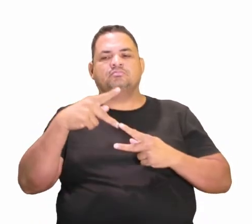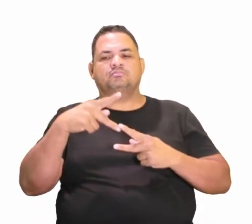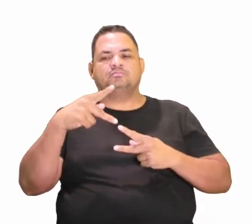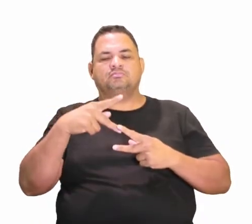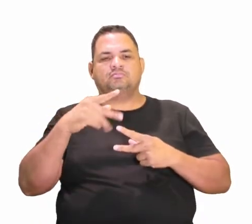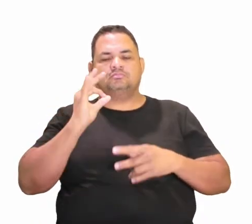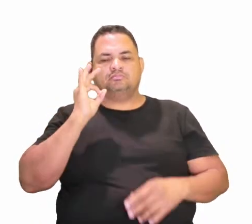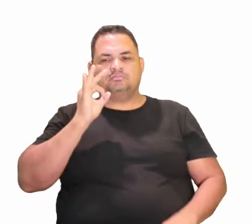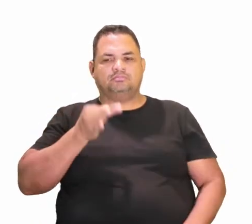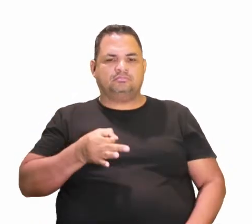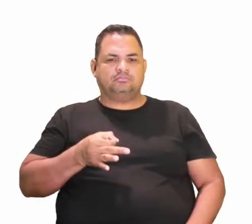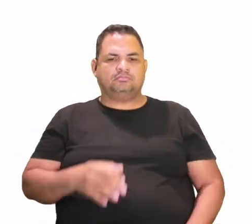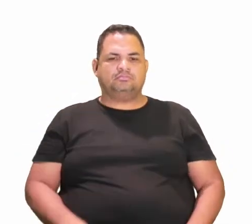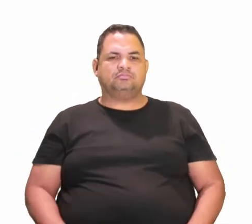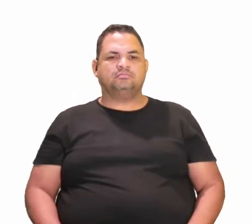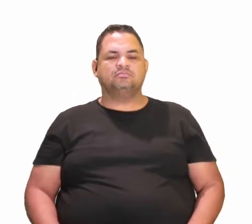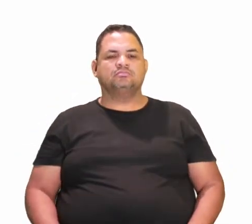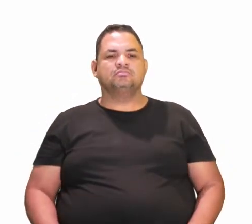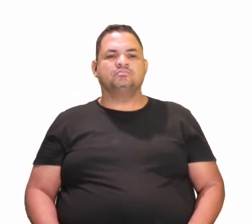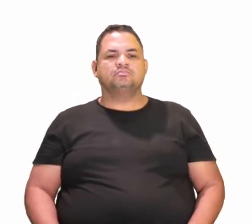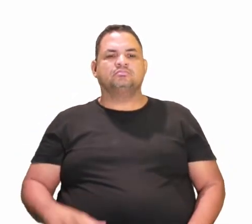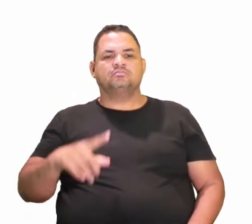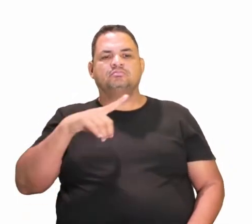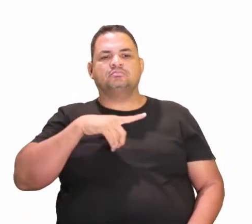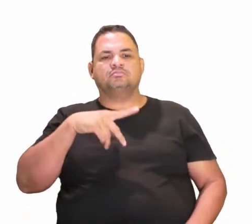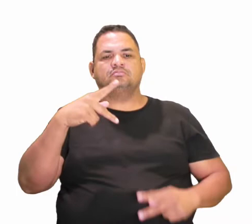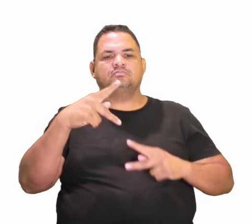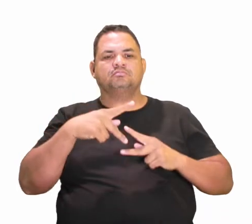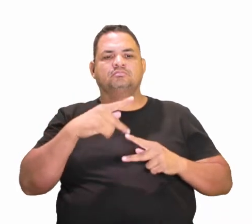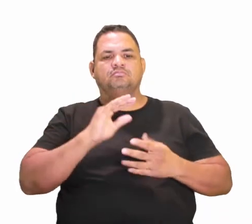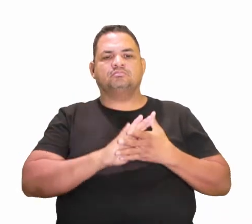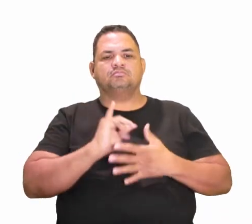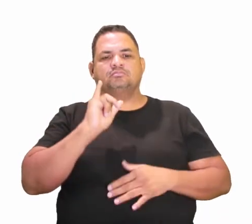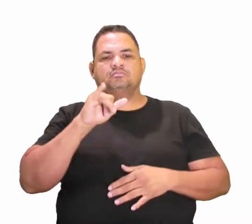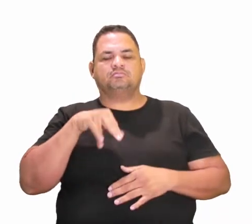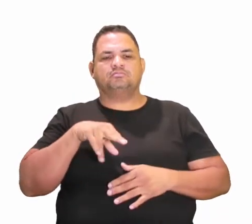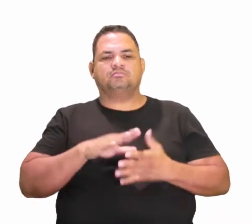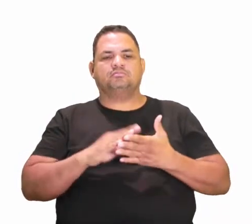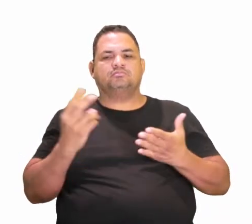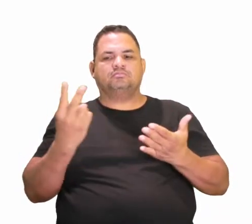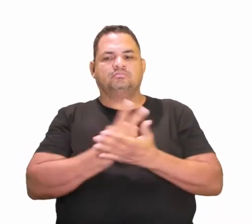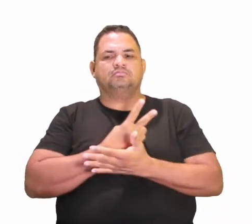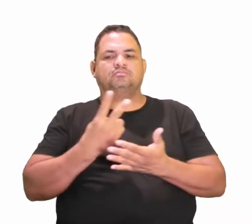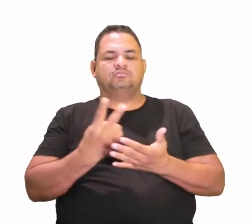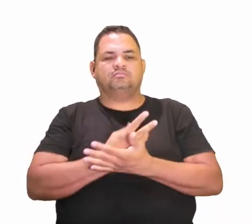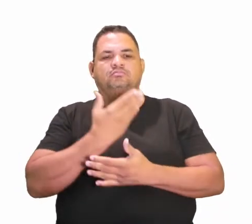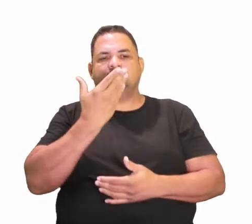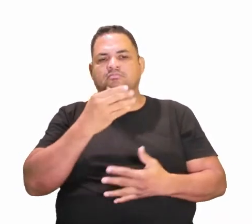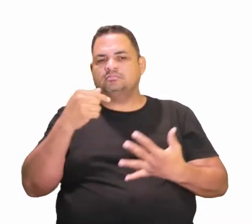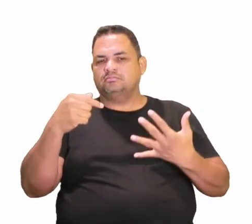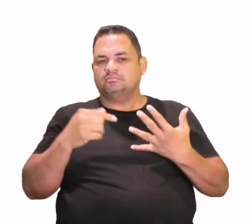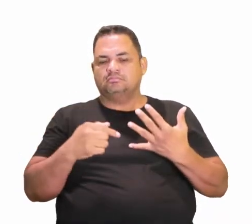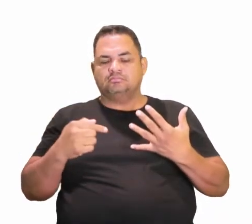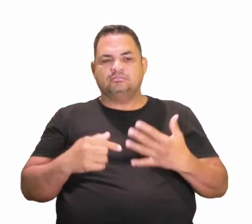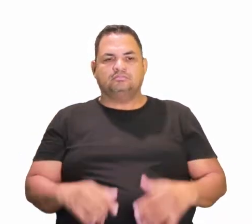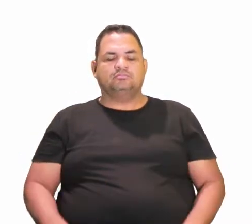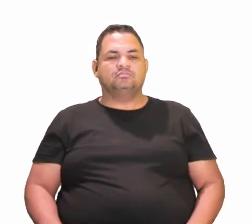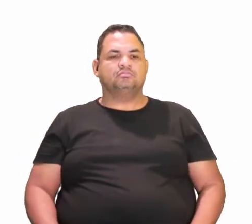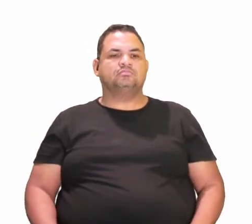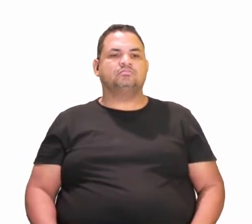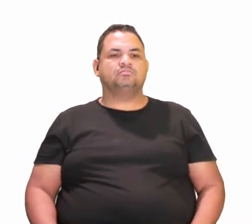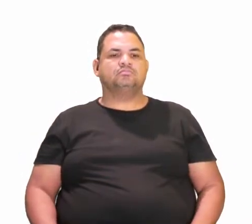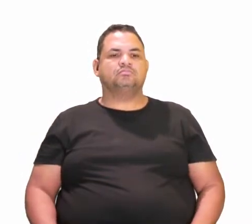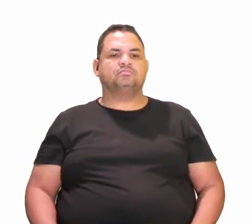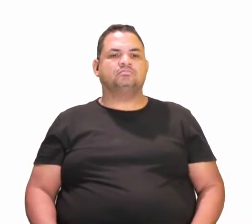corretinha lá aqui ó tem a preposição portanto não é essa certo não é então seria